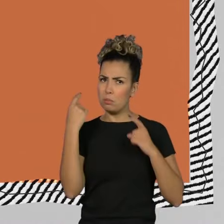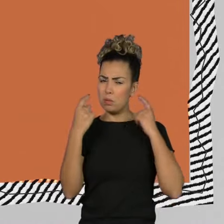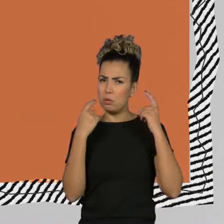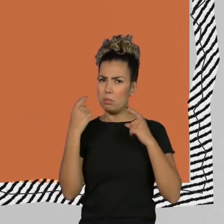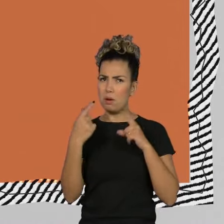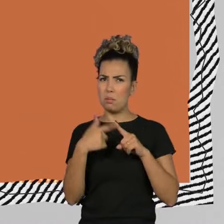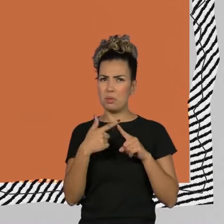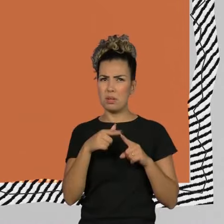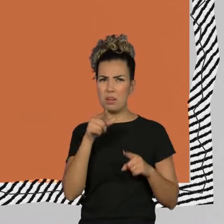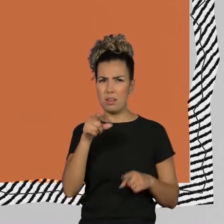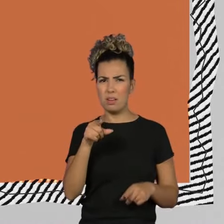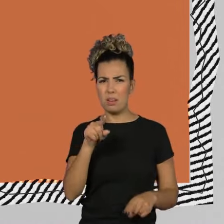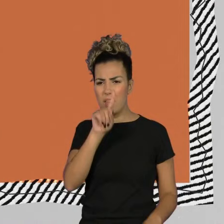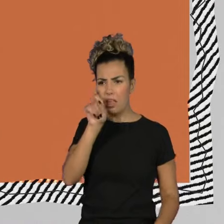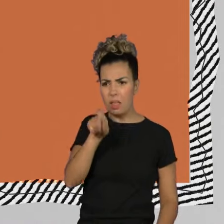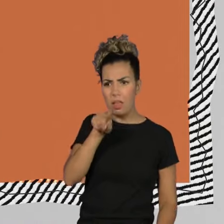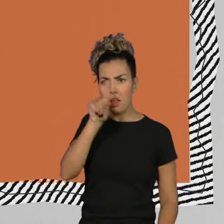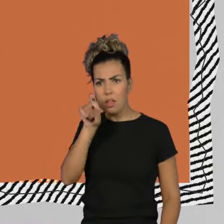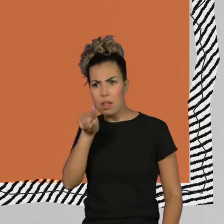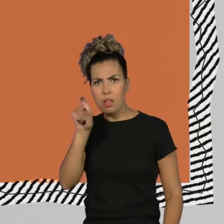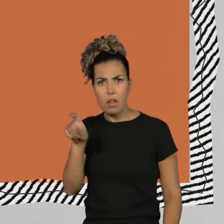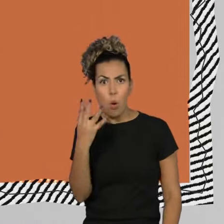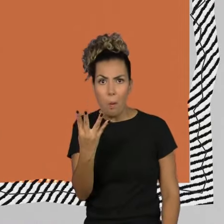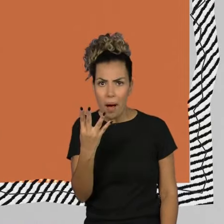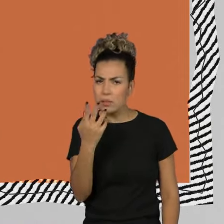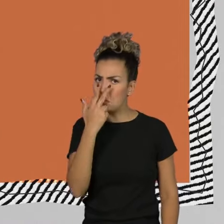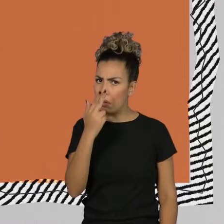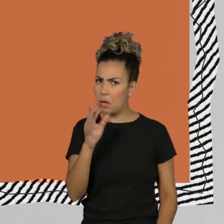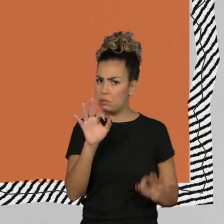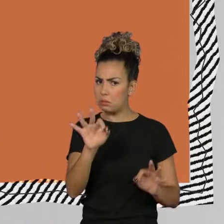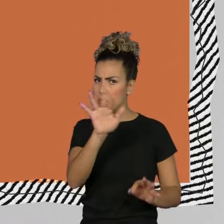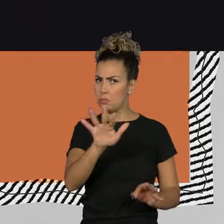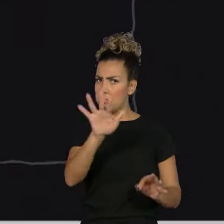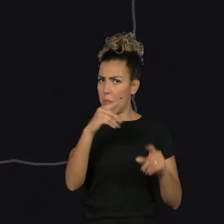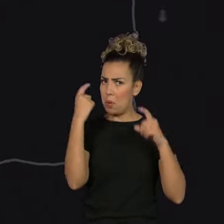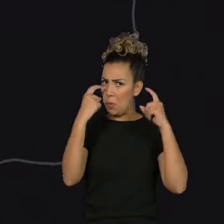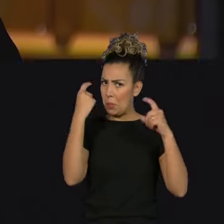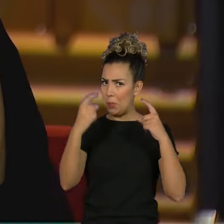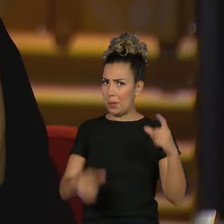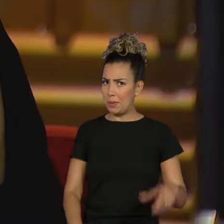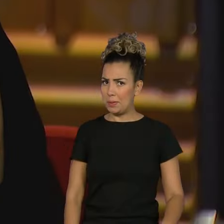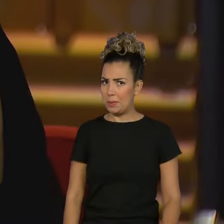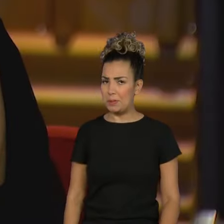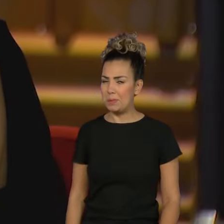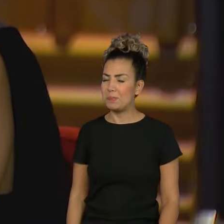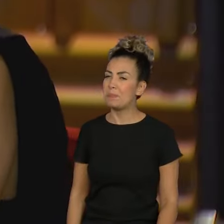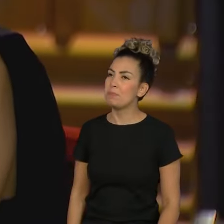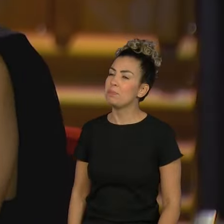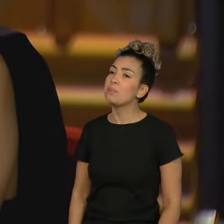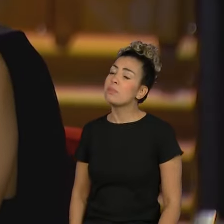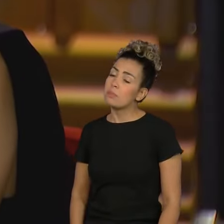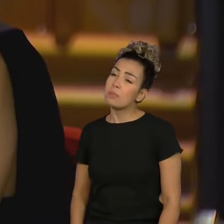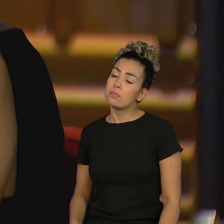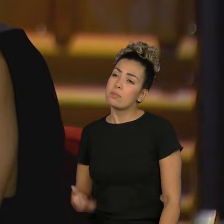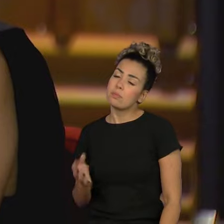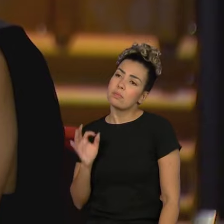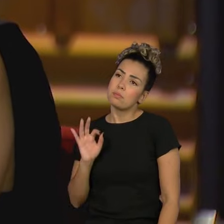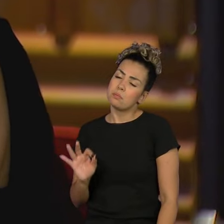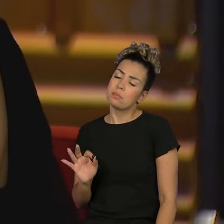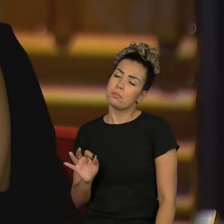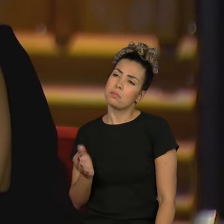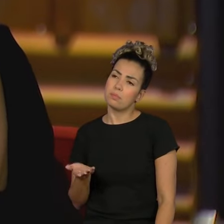botou quatro interrogação tu deve est bastante preocupado eu acho com isso aí eu tenho falado isso muito e eh